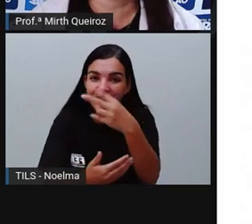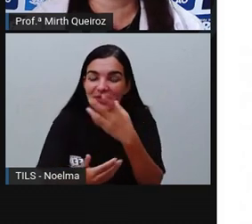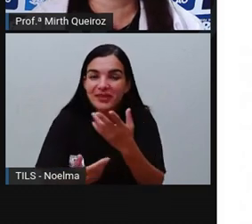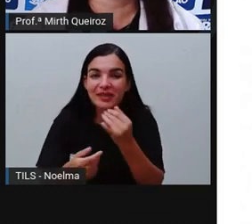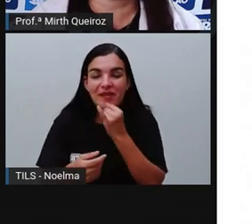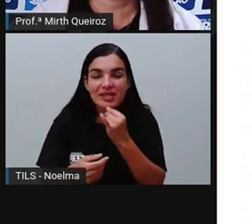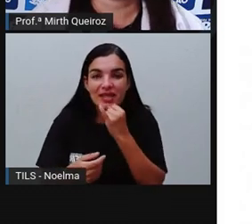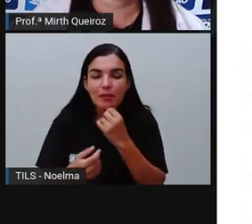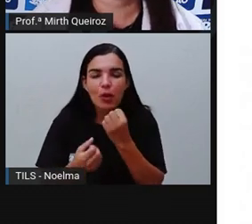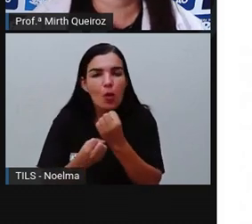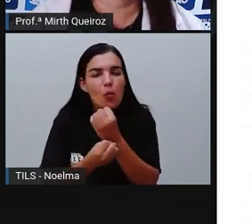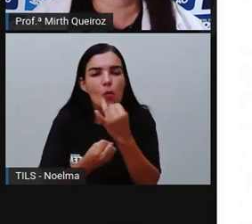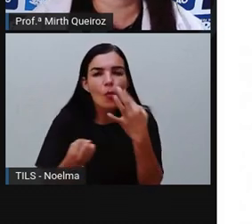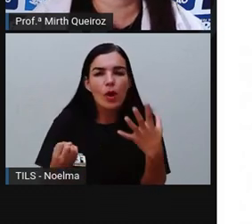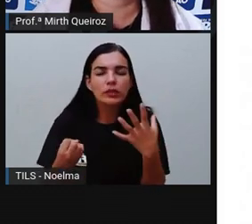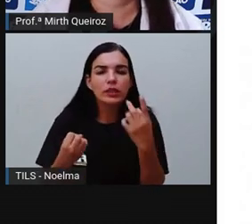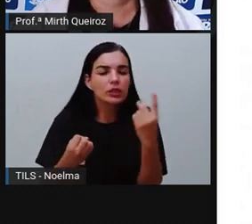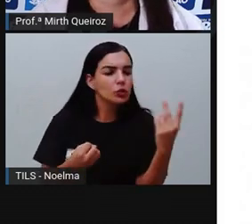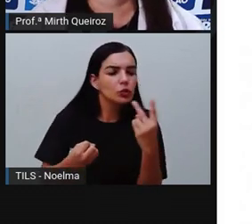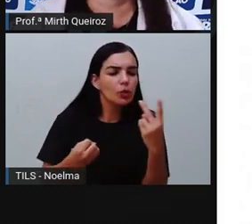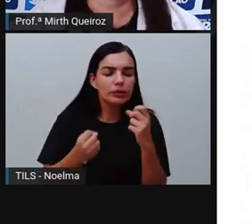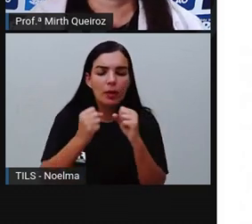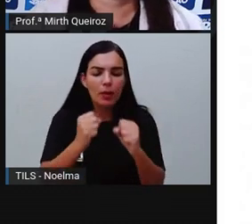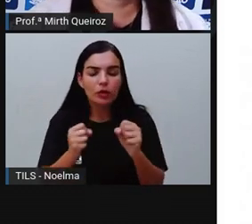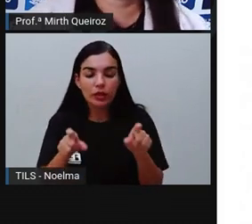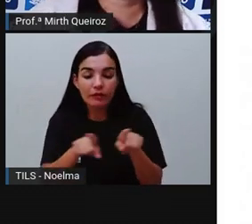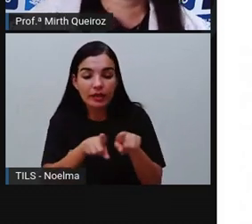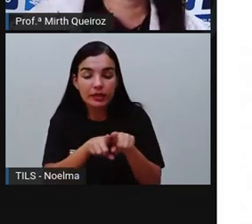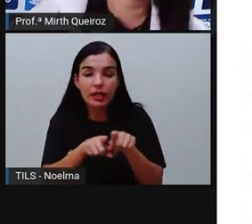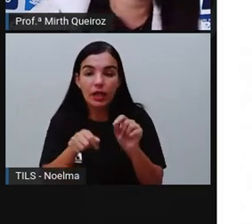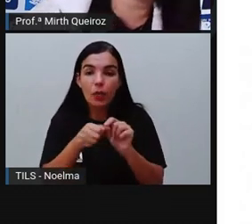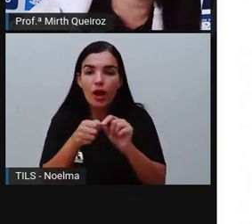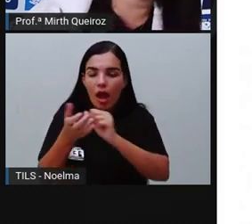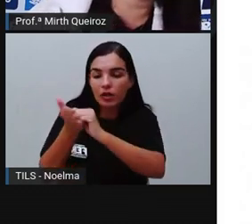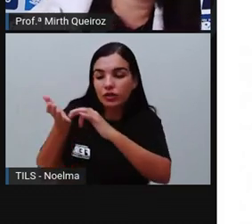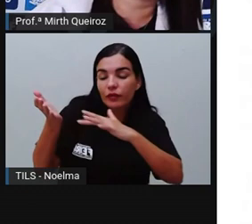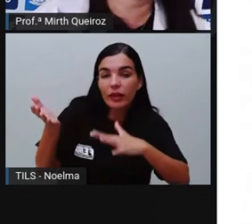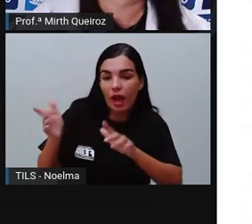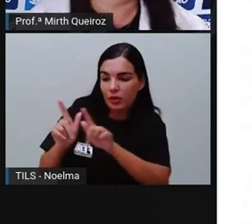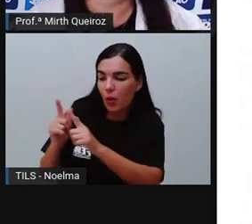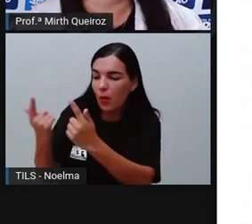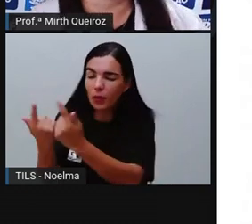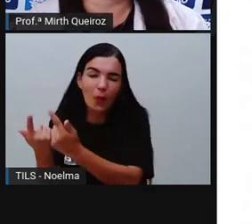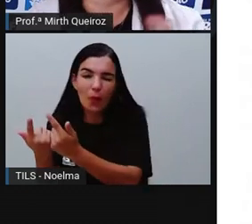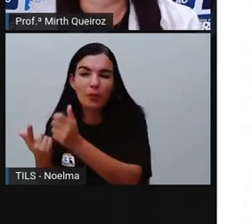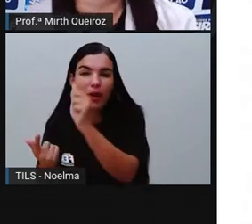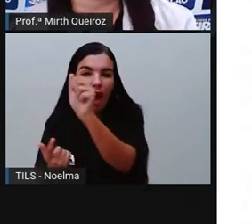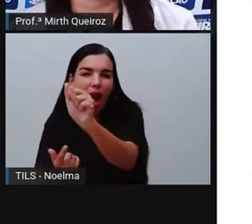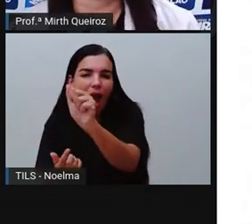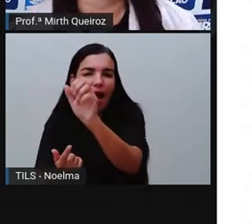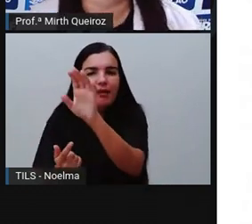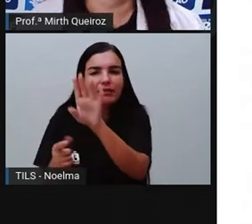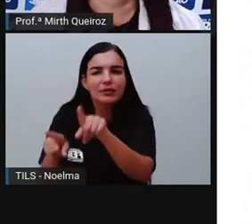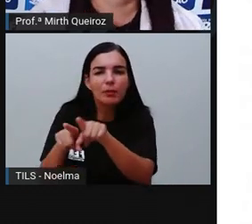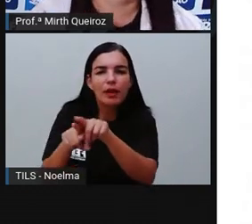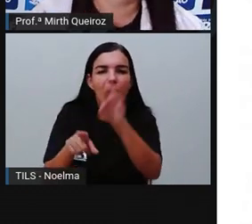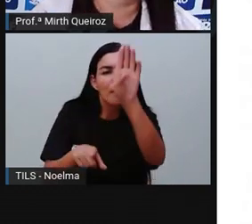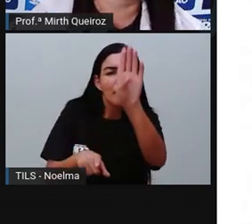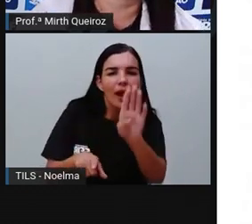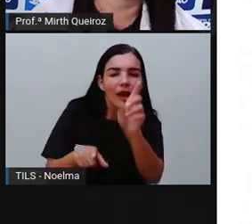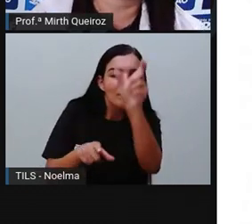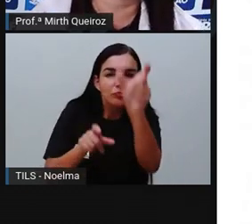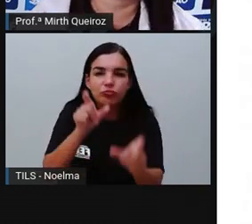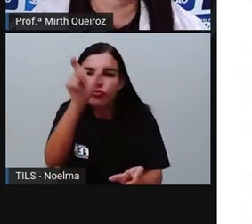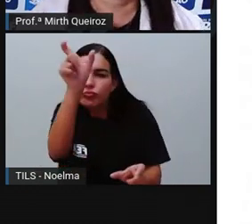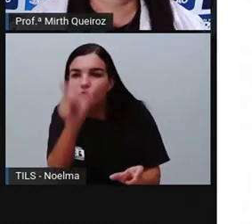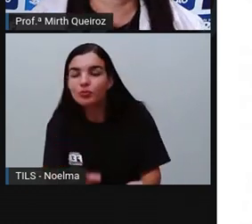quantas duplas, né, é possível fazer com aquele grupo, né? O A da coluna A e da coluna B, ou então se a